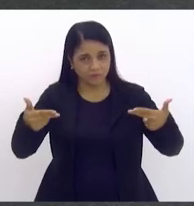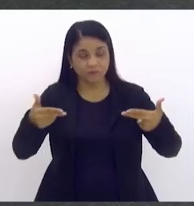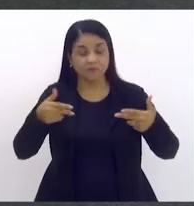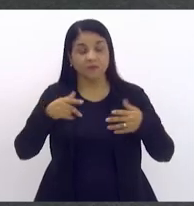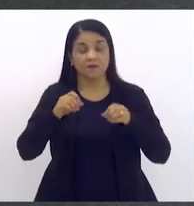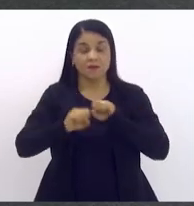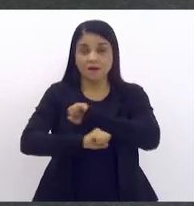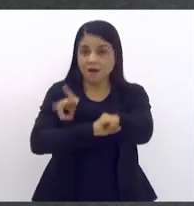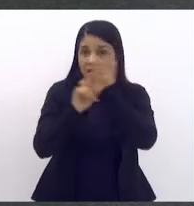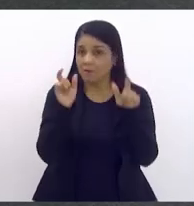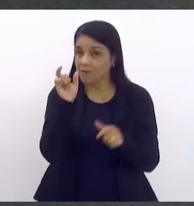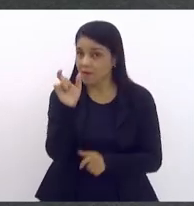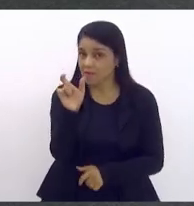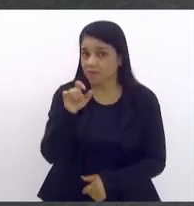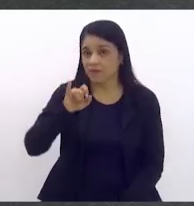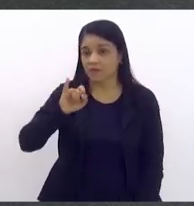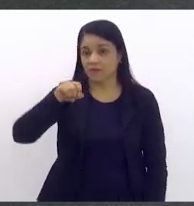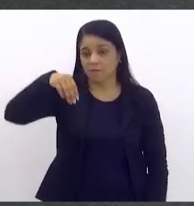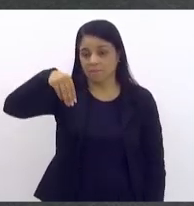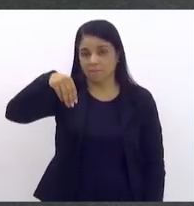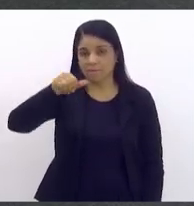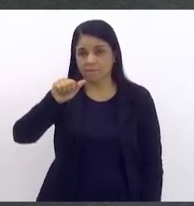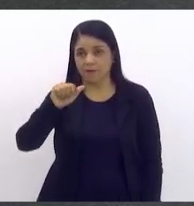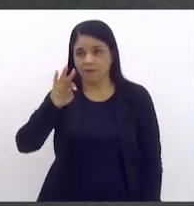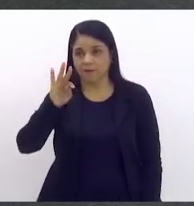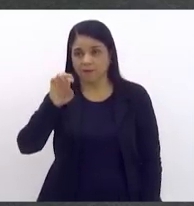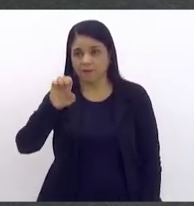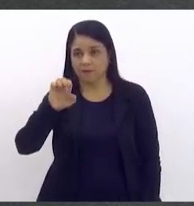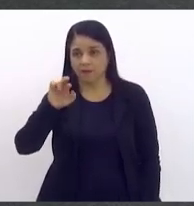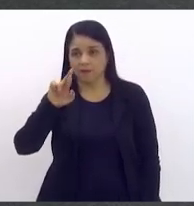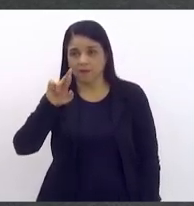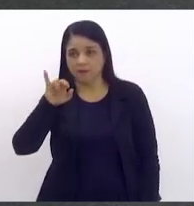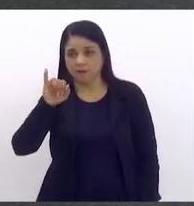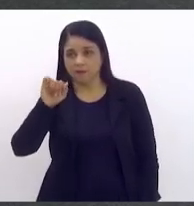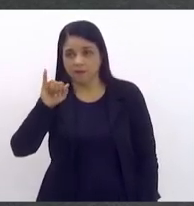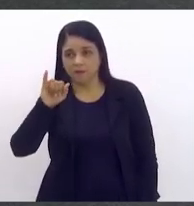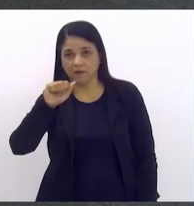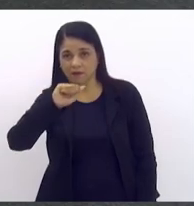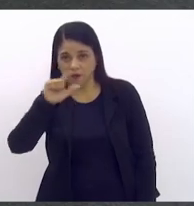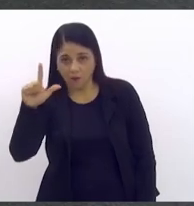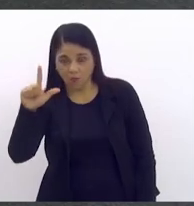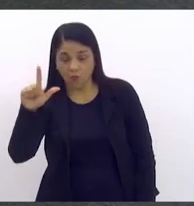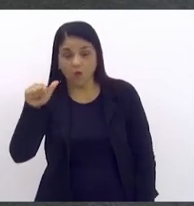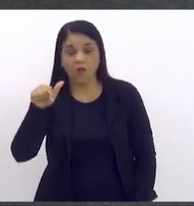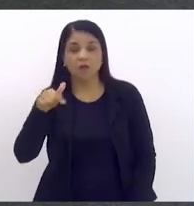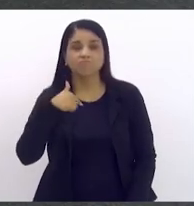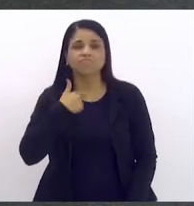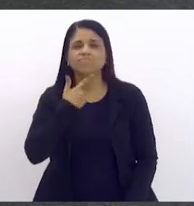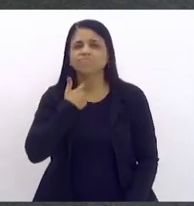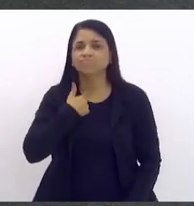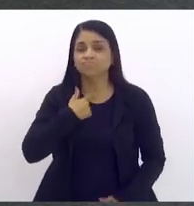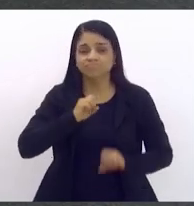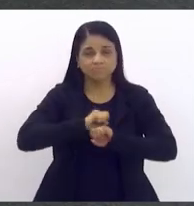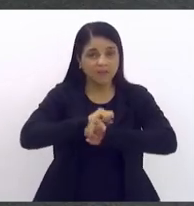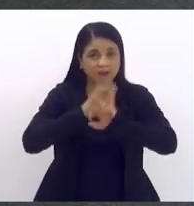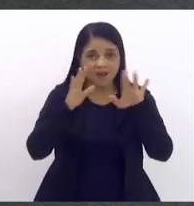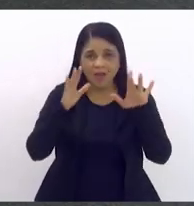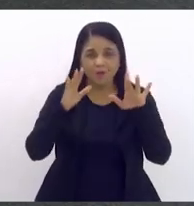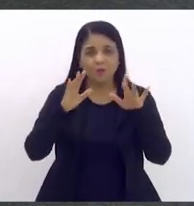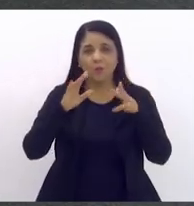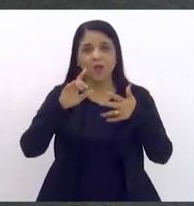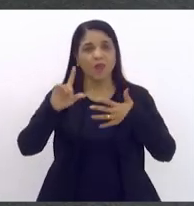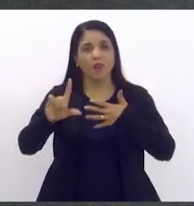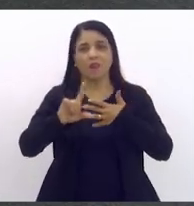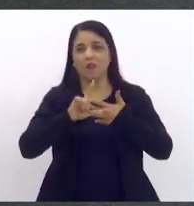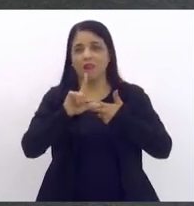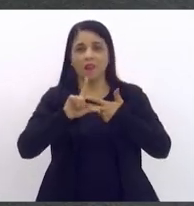imaterial, já está deixando absolutamente claro que a nossa pretensão não é legislar sobre